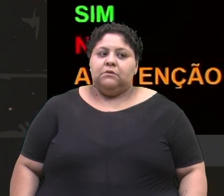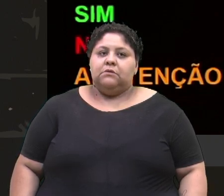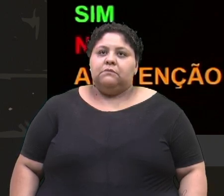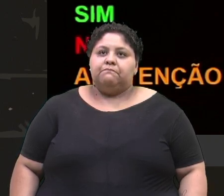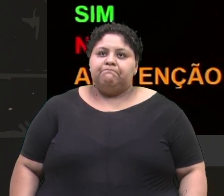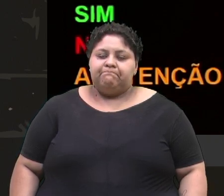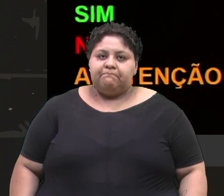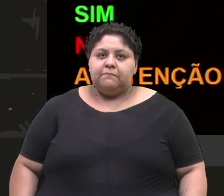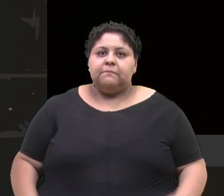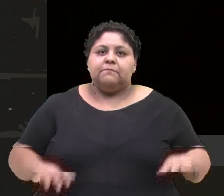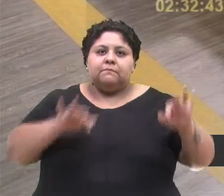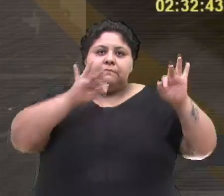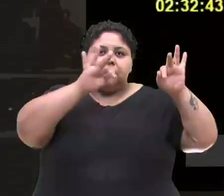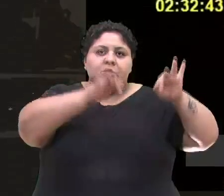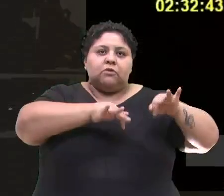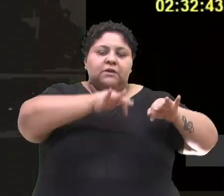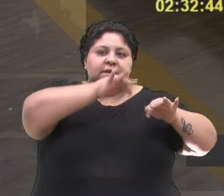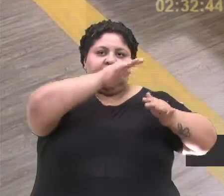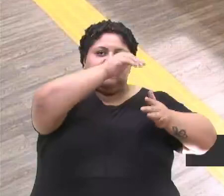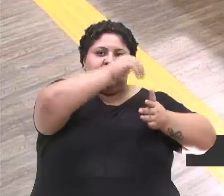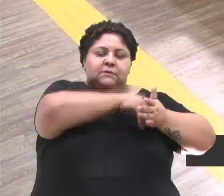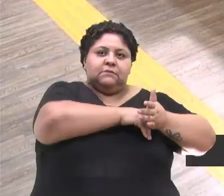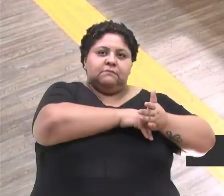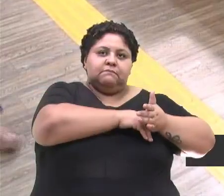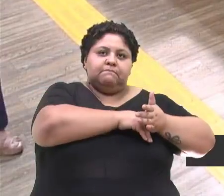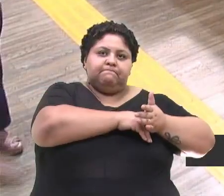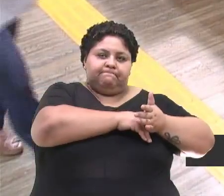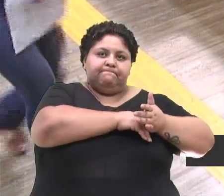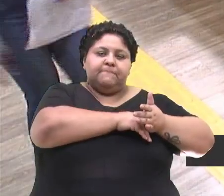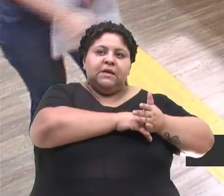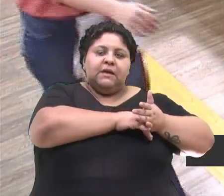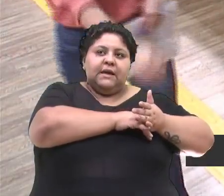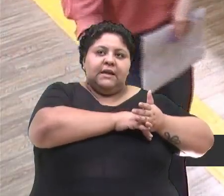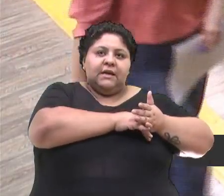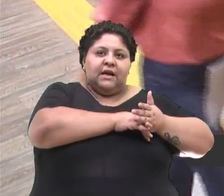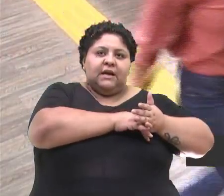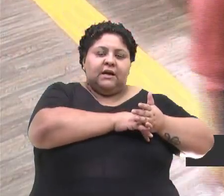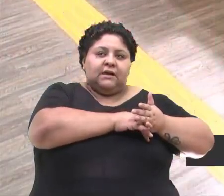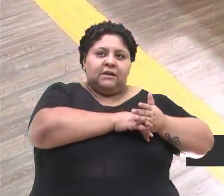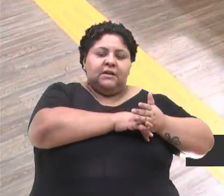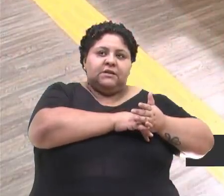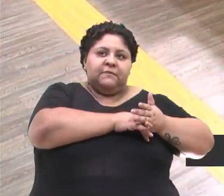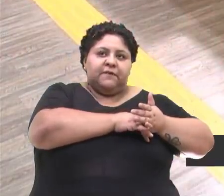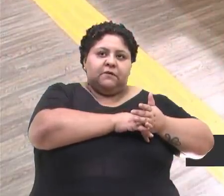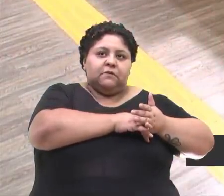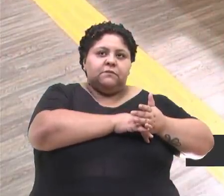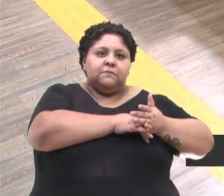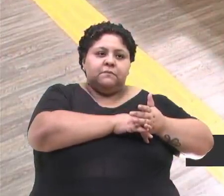Encerrado o registro dos votos, encerrada a Questão votação. de ordem, presidente.